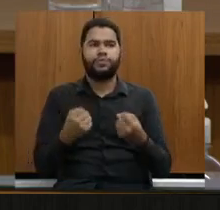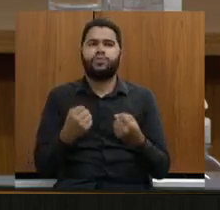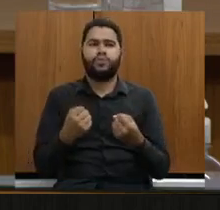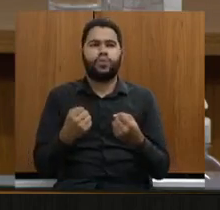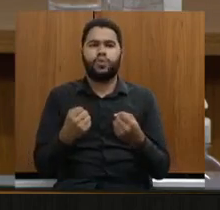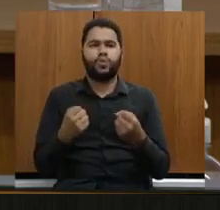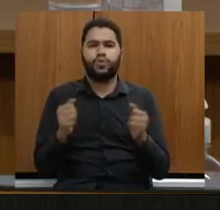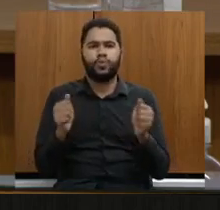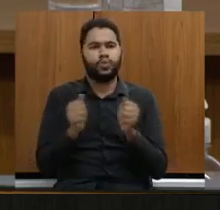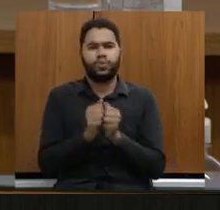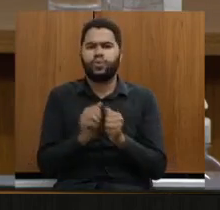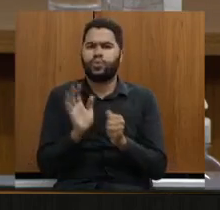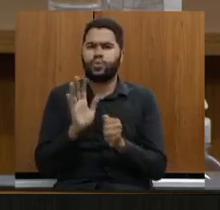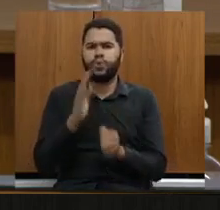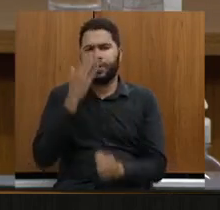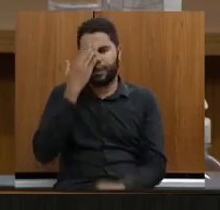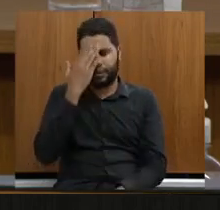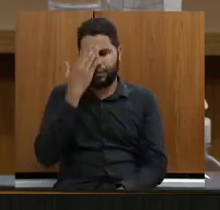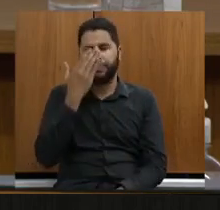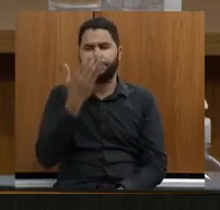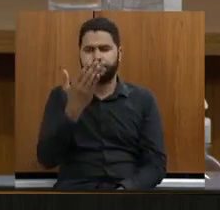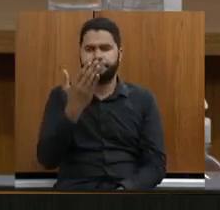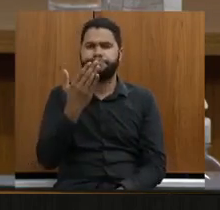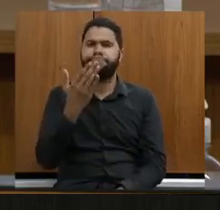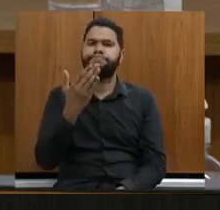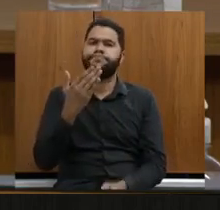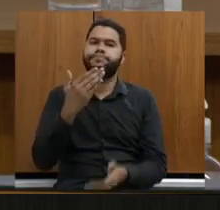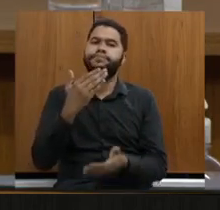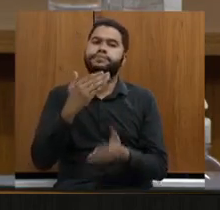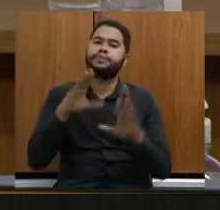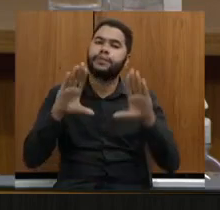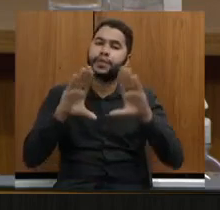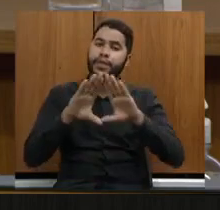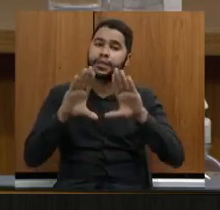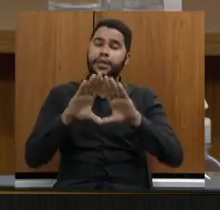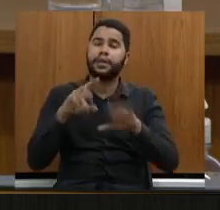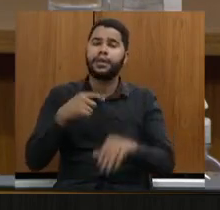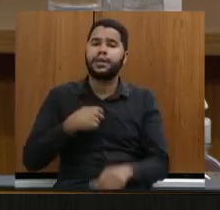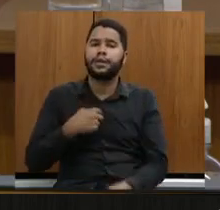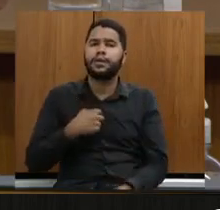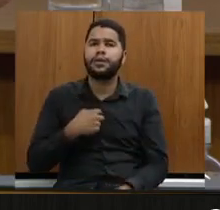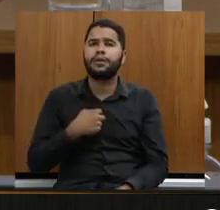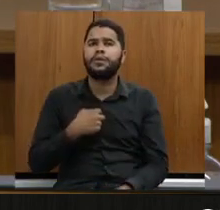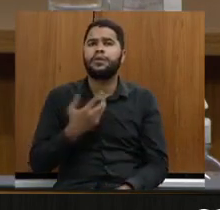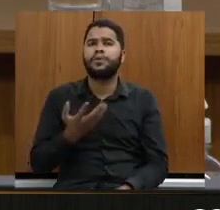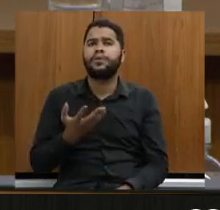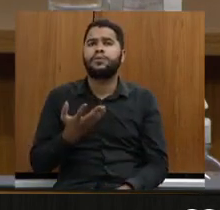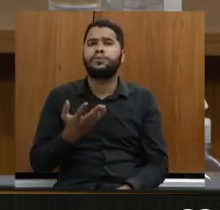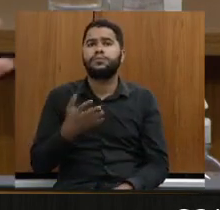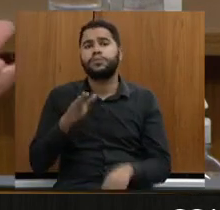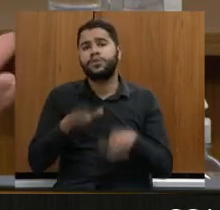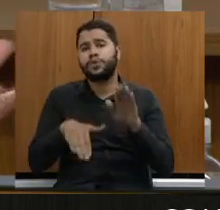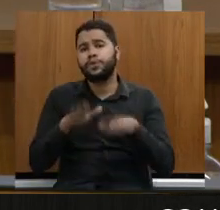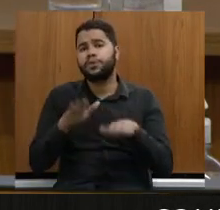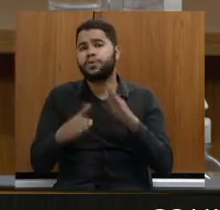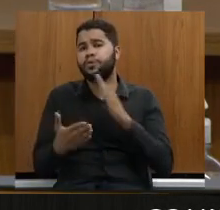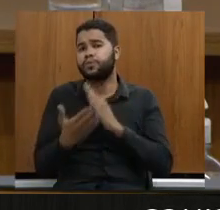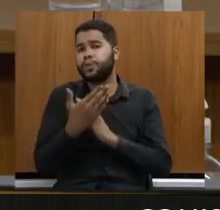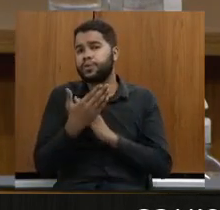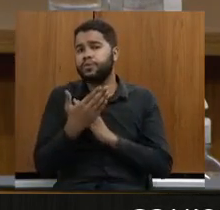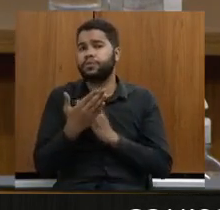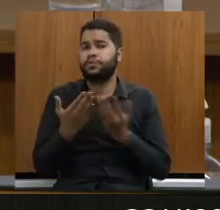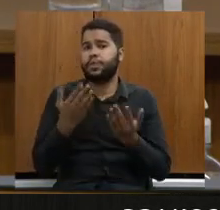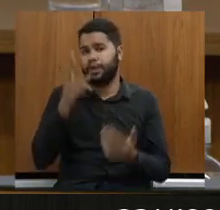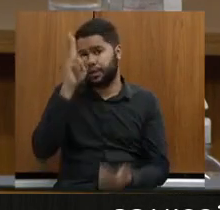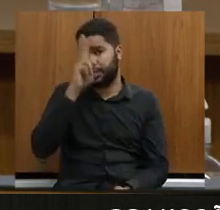estava tão gente agradece muito aí Assembleia mas eu eu que tô dorante talvez pudesse me ajudar a